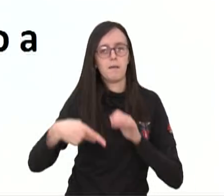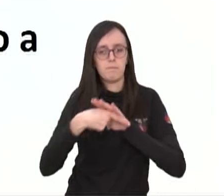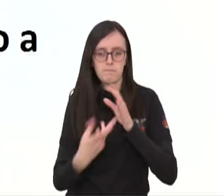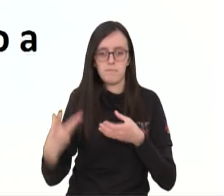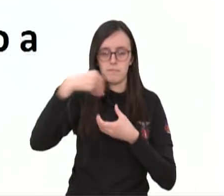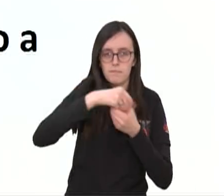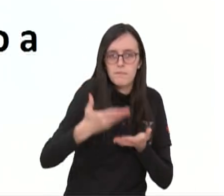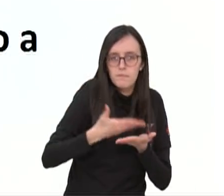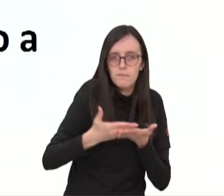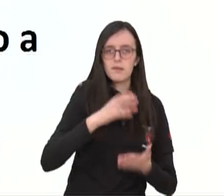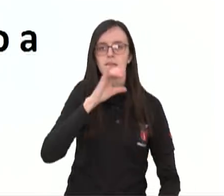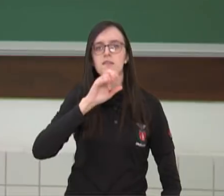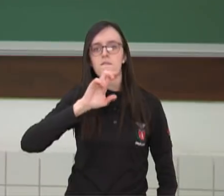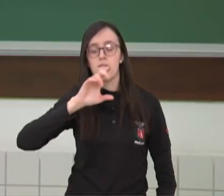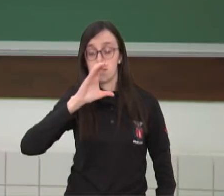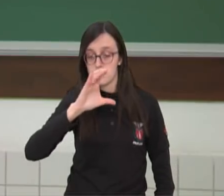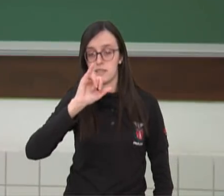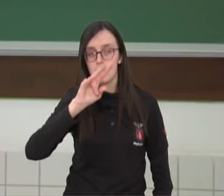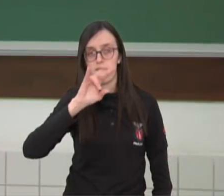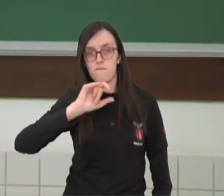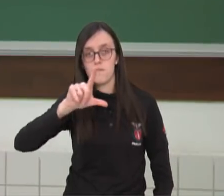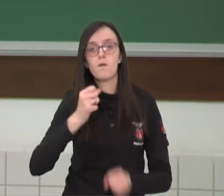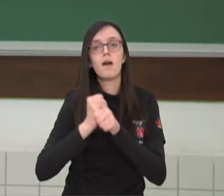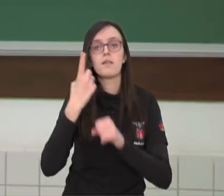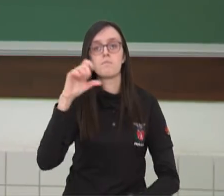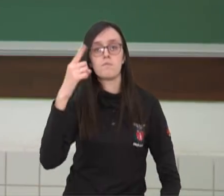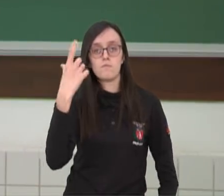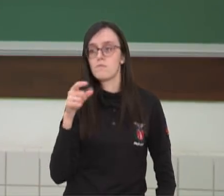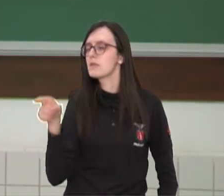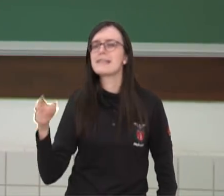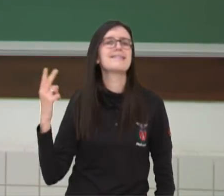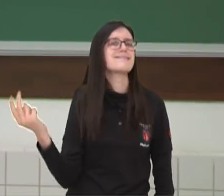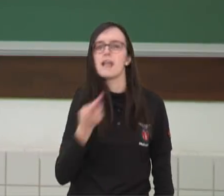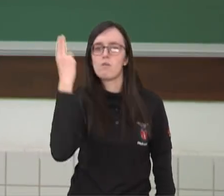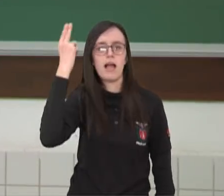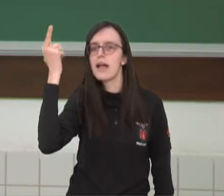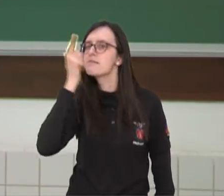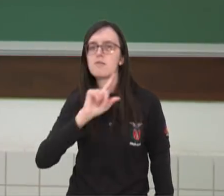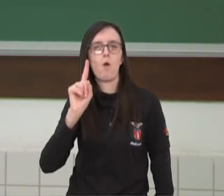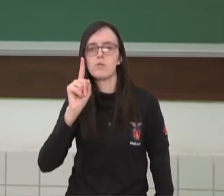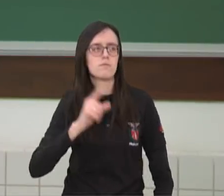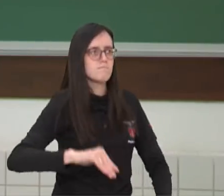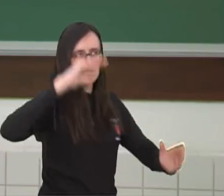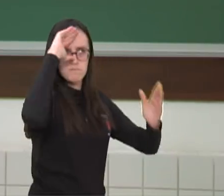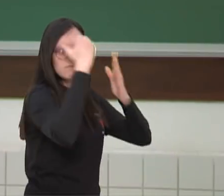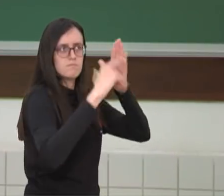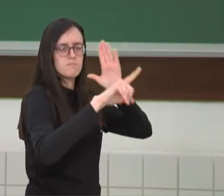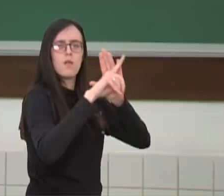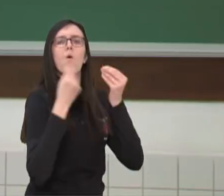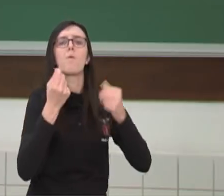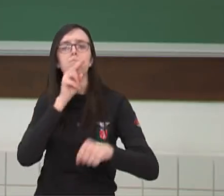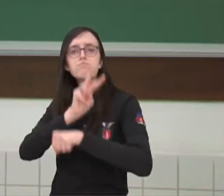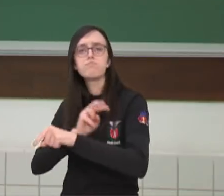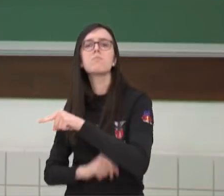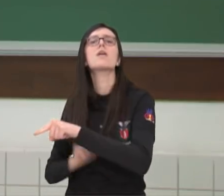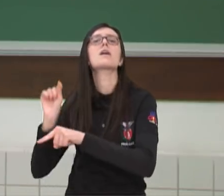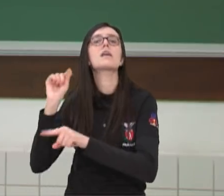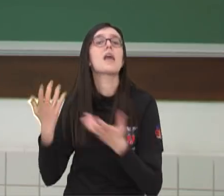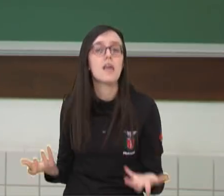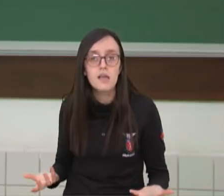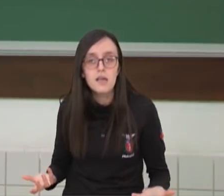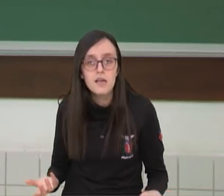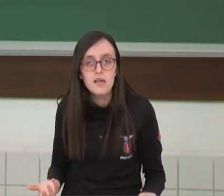Civil de 1916. O indígena como incapaz juridicamente. Quem queria proteger o indígena em caso de